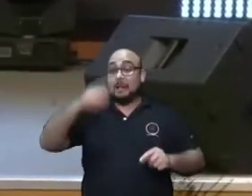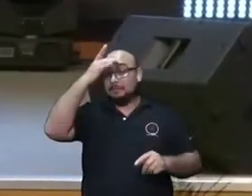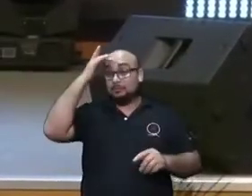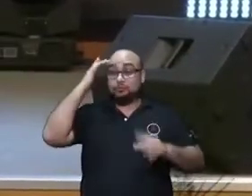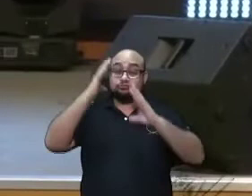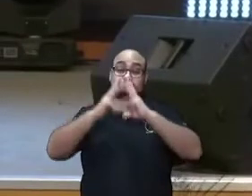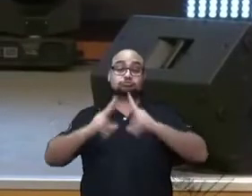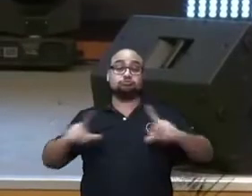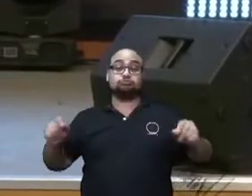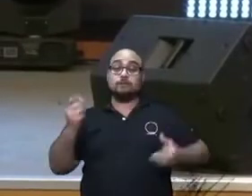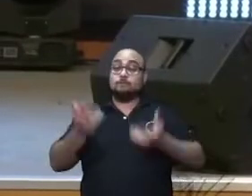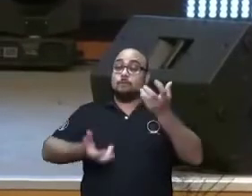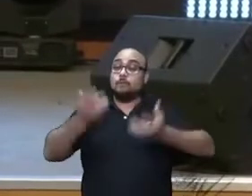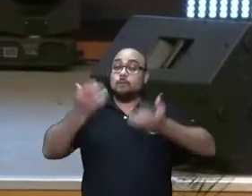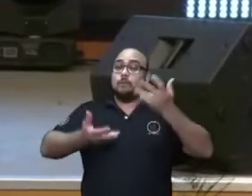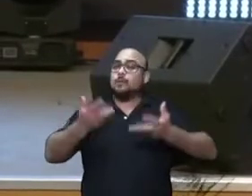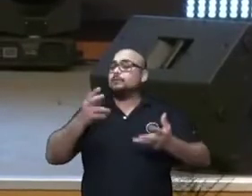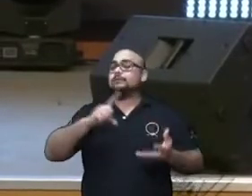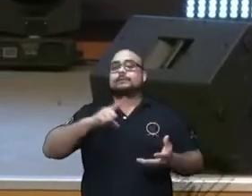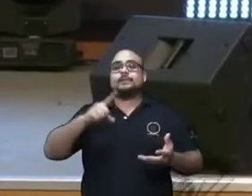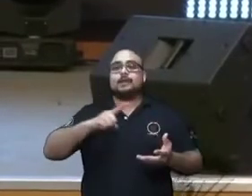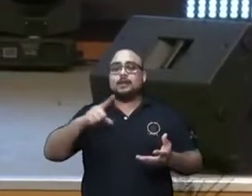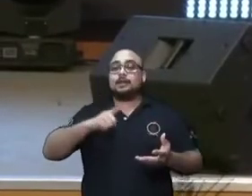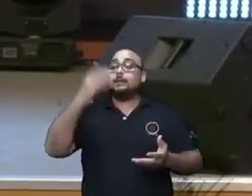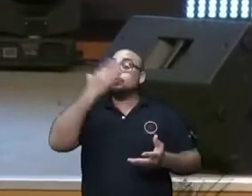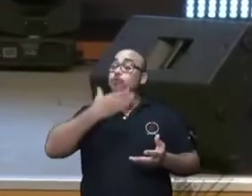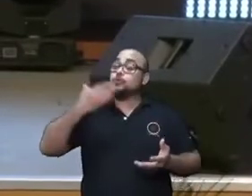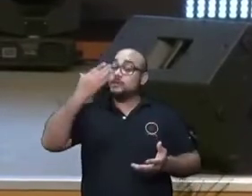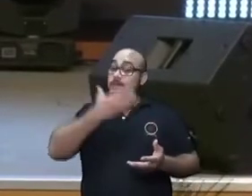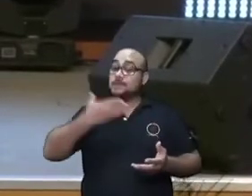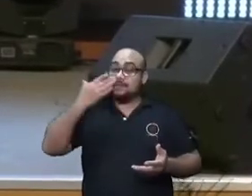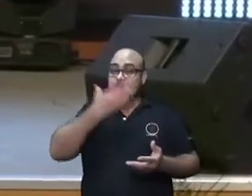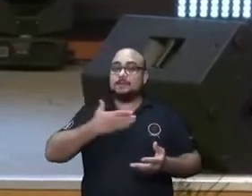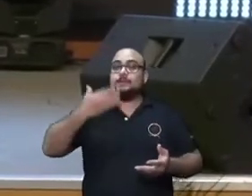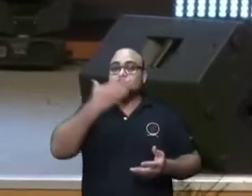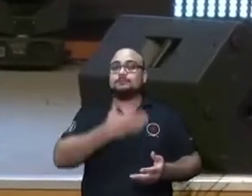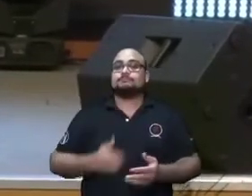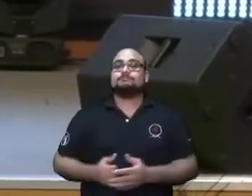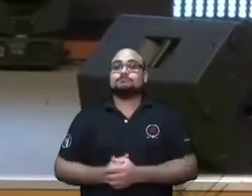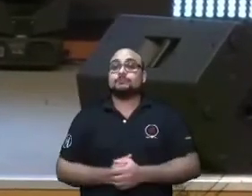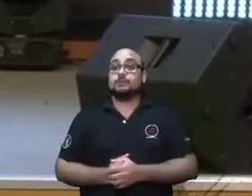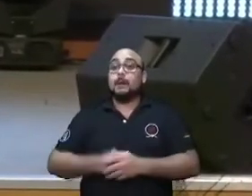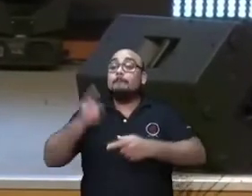José.